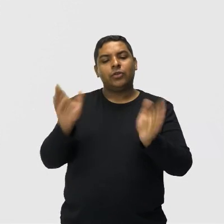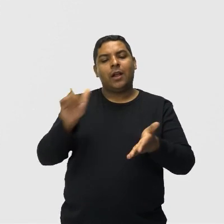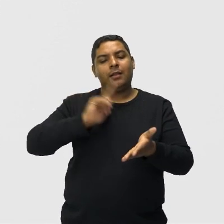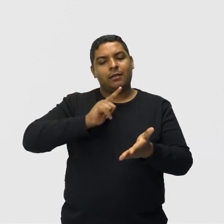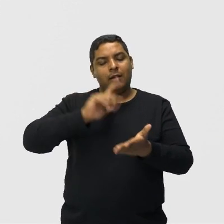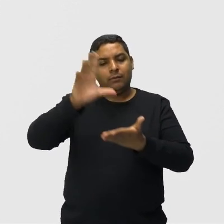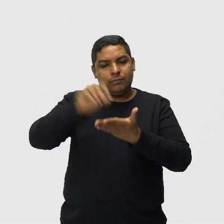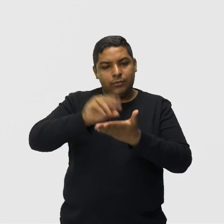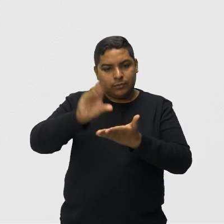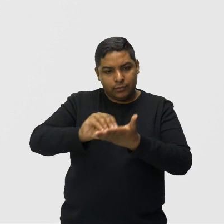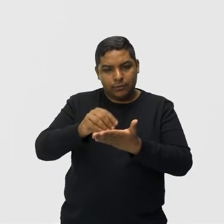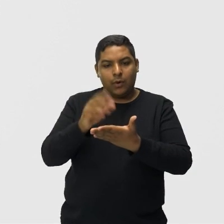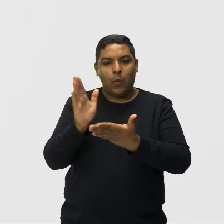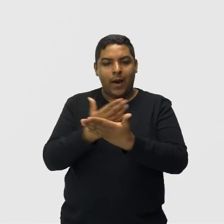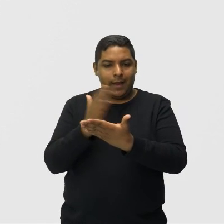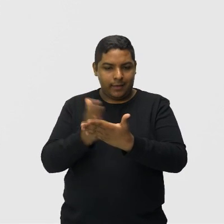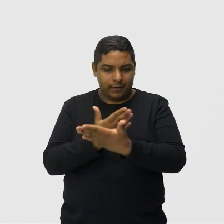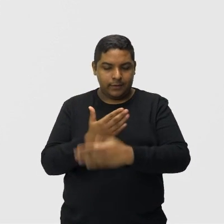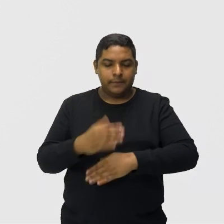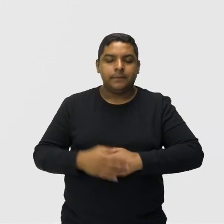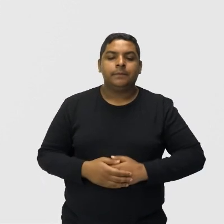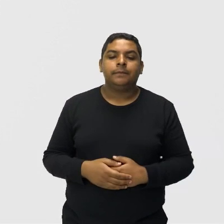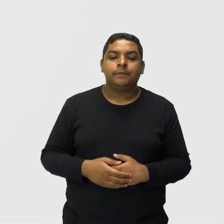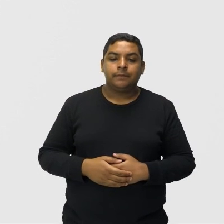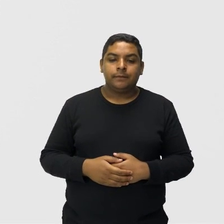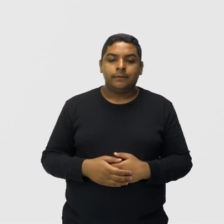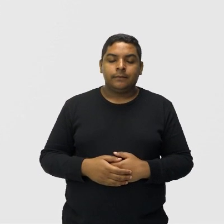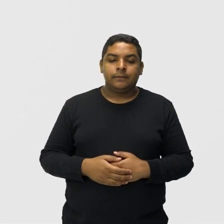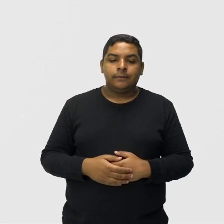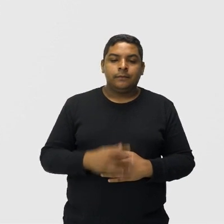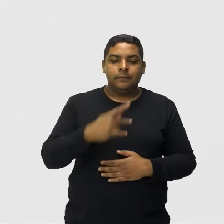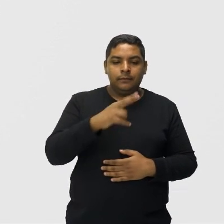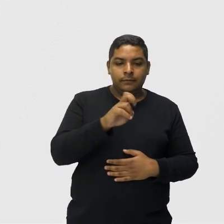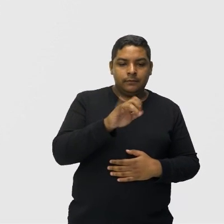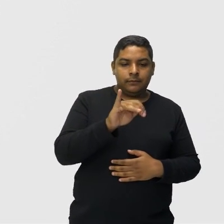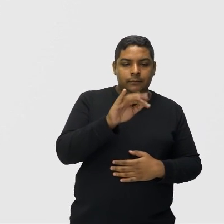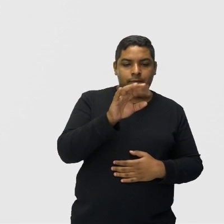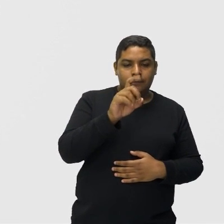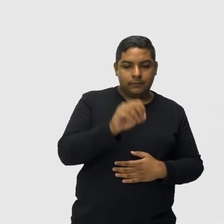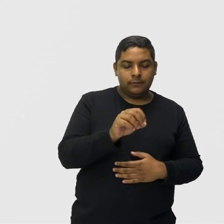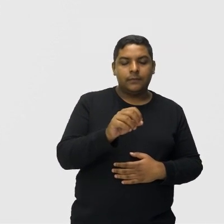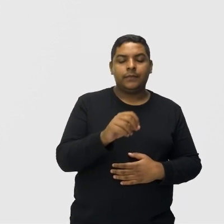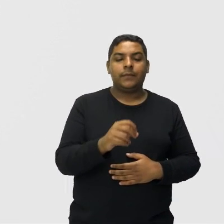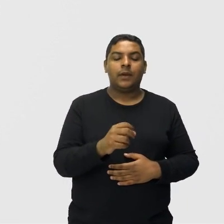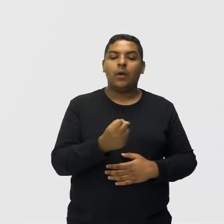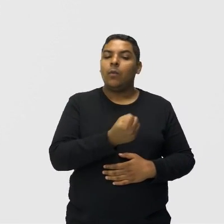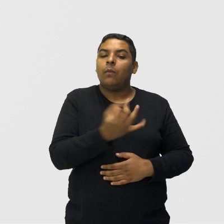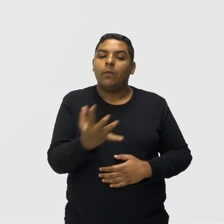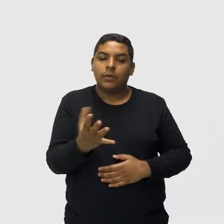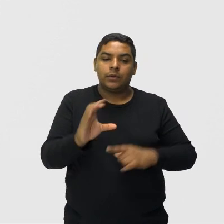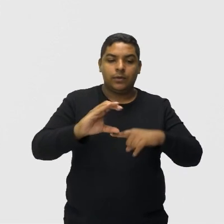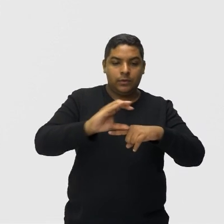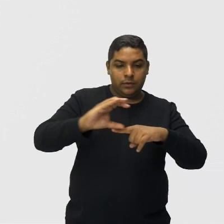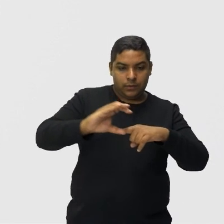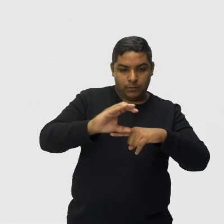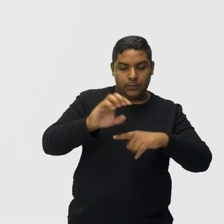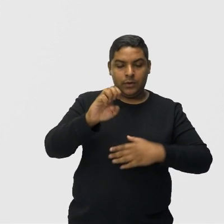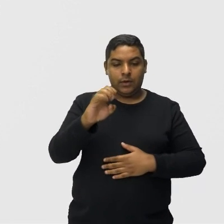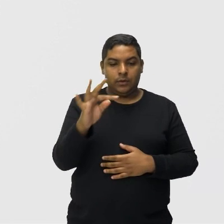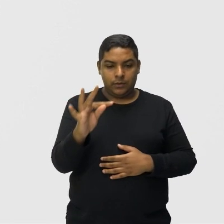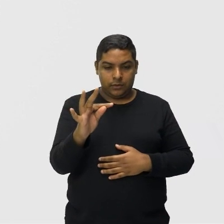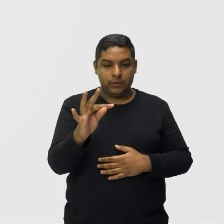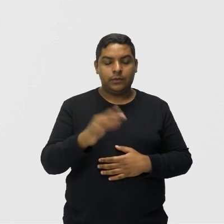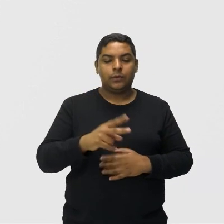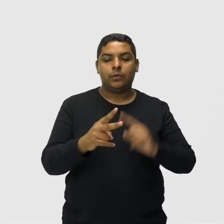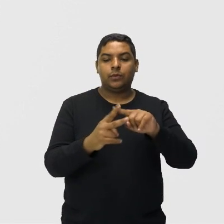caderno, tá bom? Então, prefixos indicam a quantidade de carbonos, no caso são 2 carbonos, prefixo et.